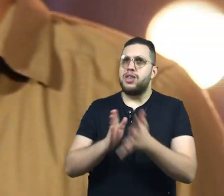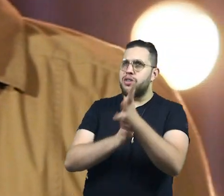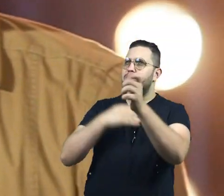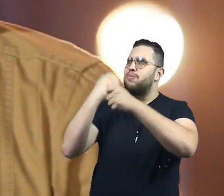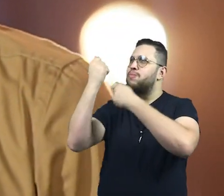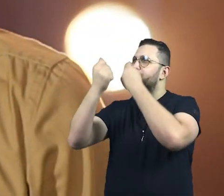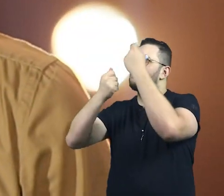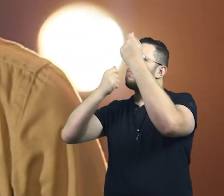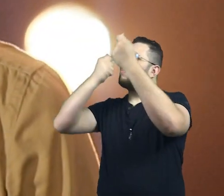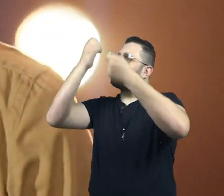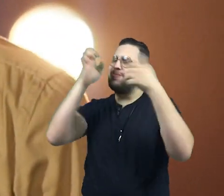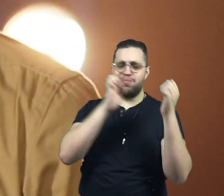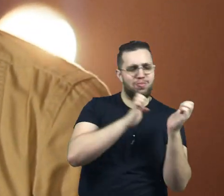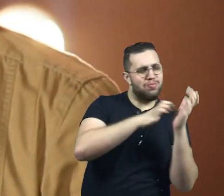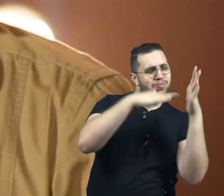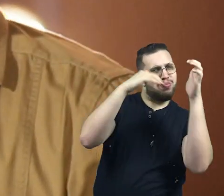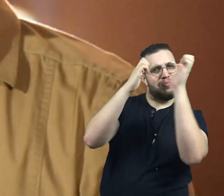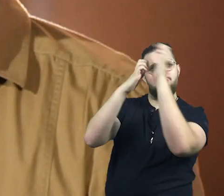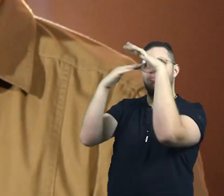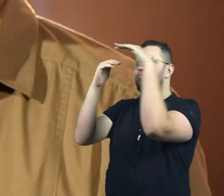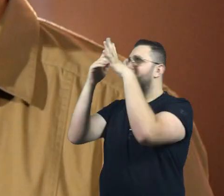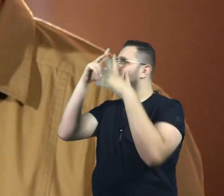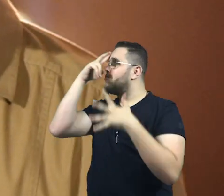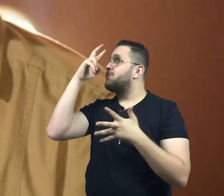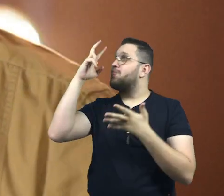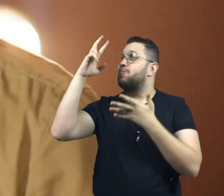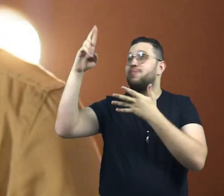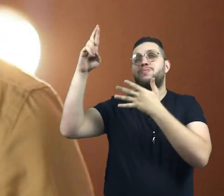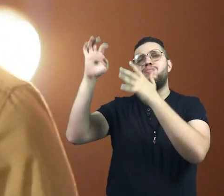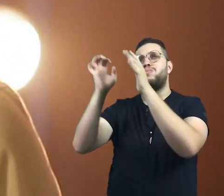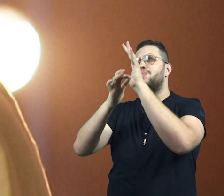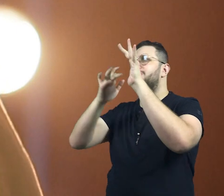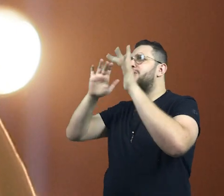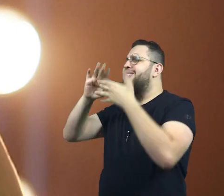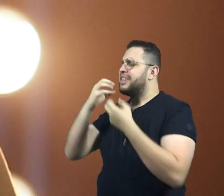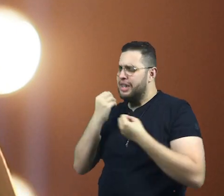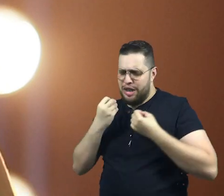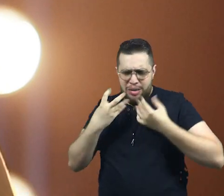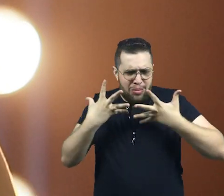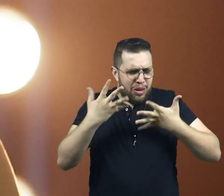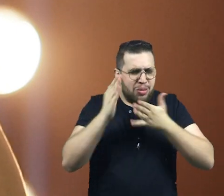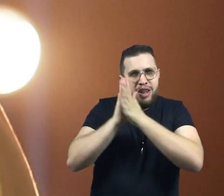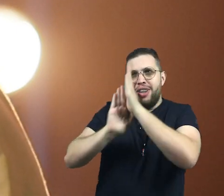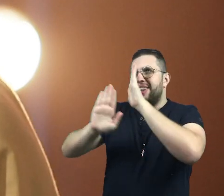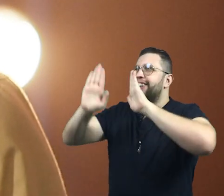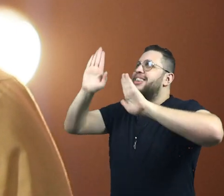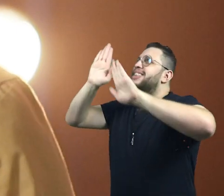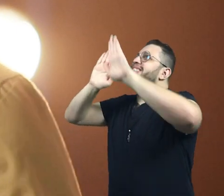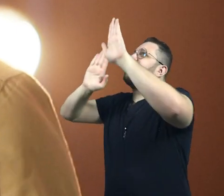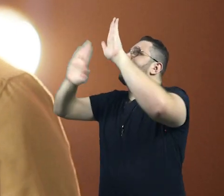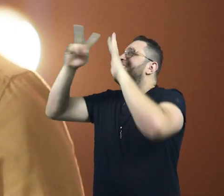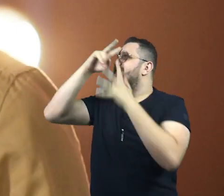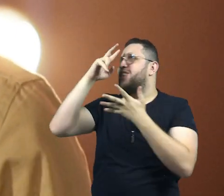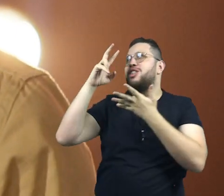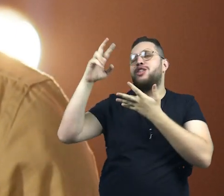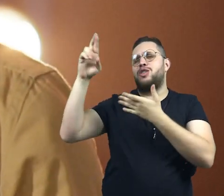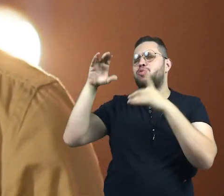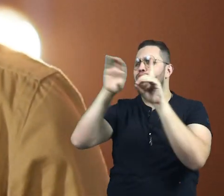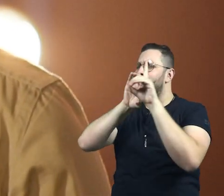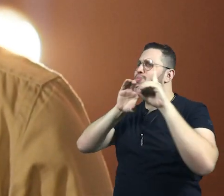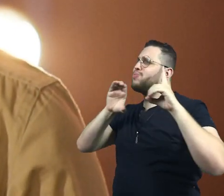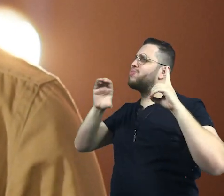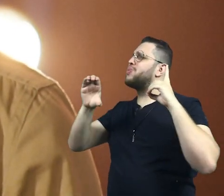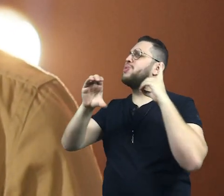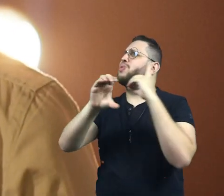Aleluia, louvado seja o Senhor Jesus. Como é bom estarmos em adoração, em louvor, num culto, prestando